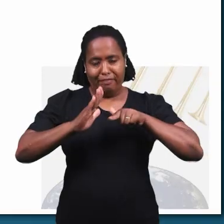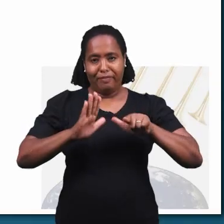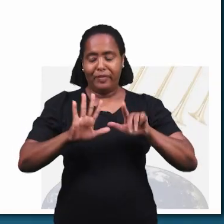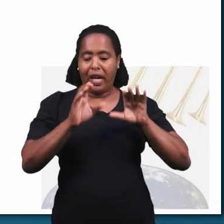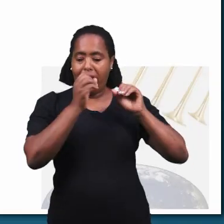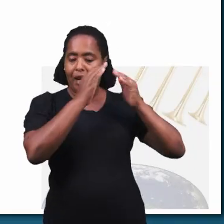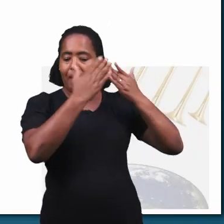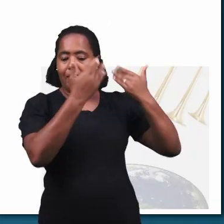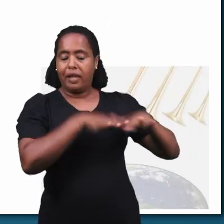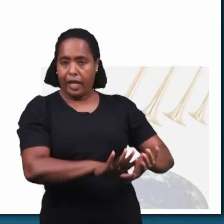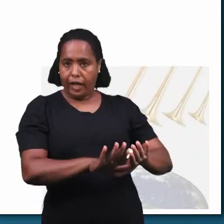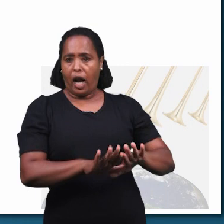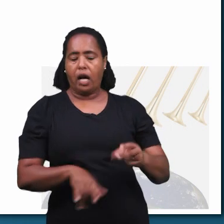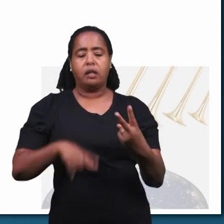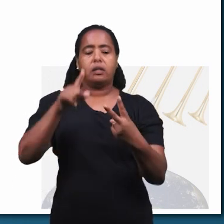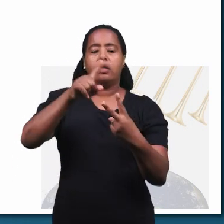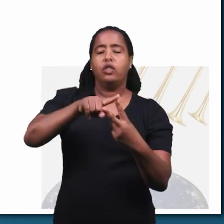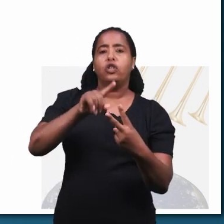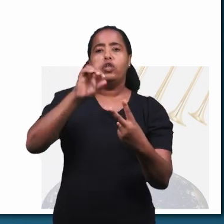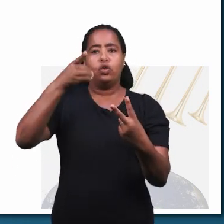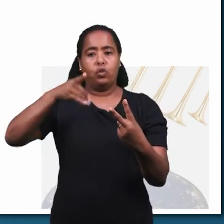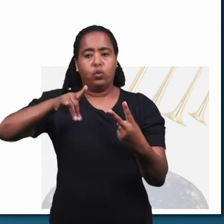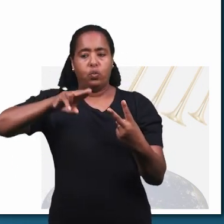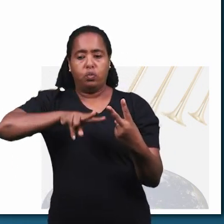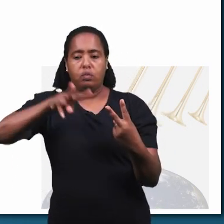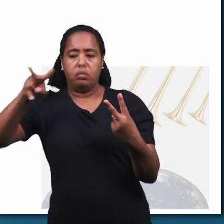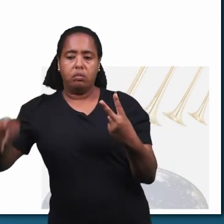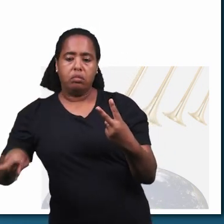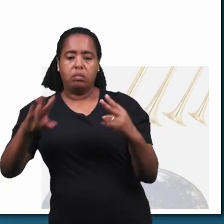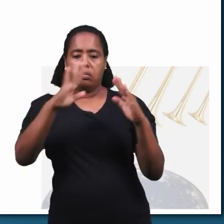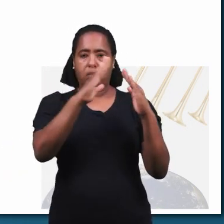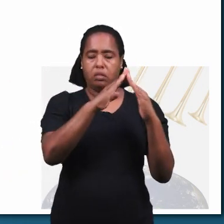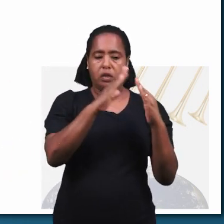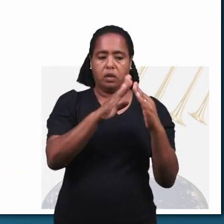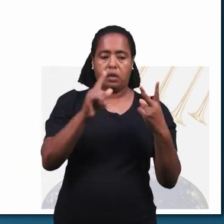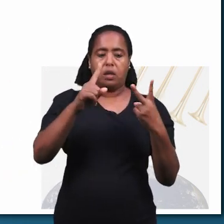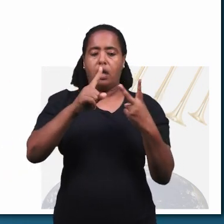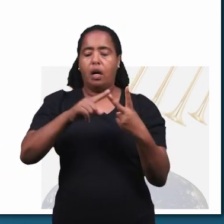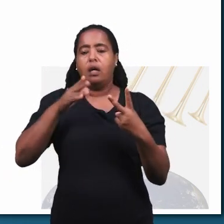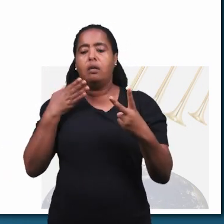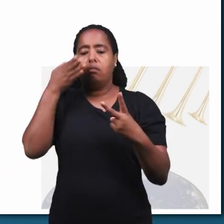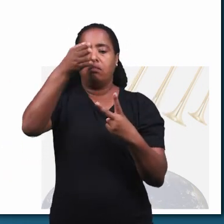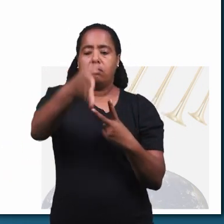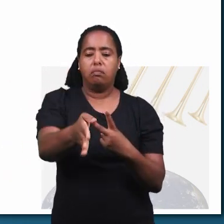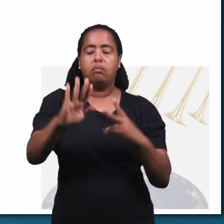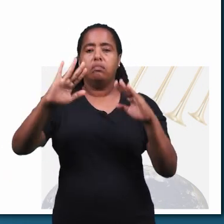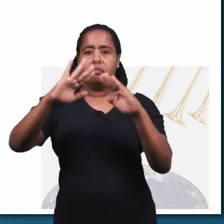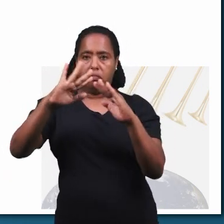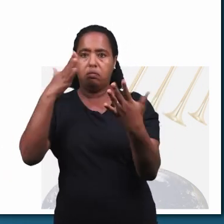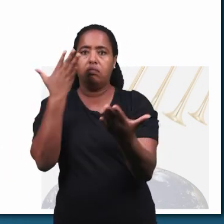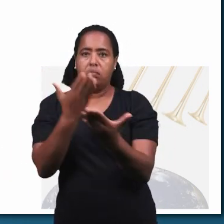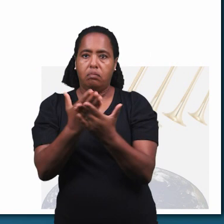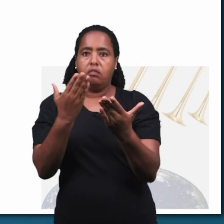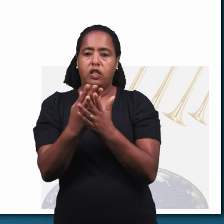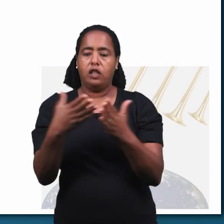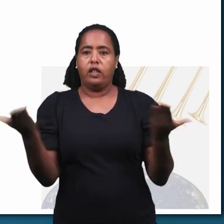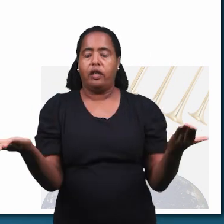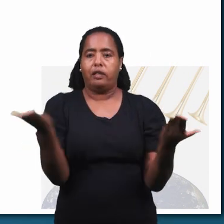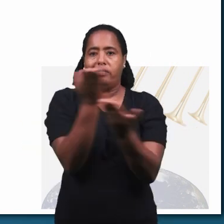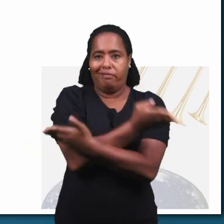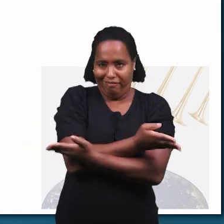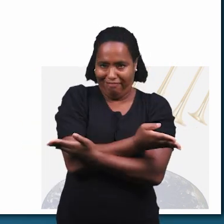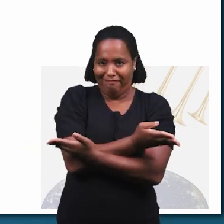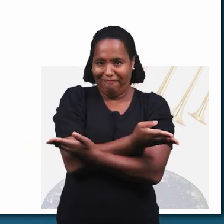casa. O ensino híbrido, em que uma semana ou alguns dias os alunos estudam em casa e